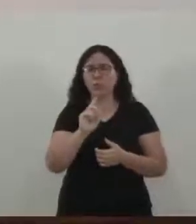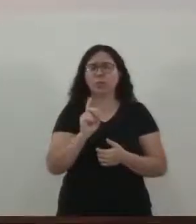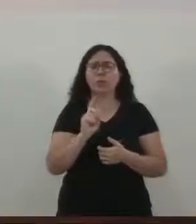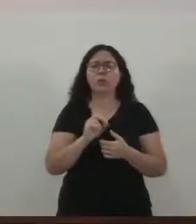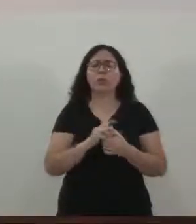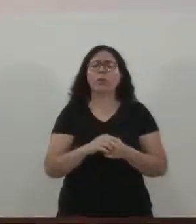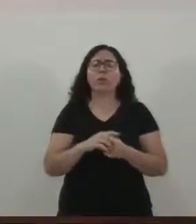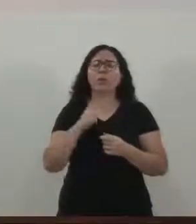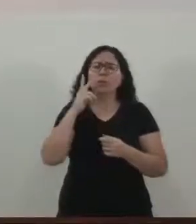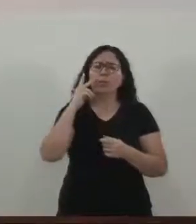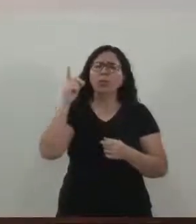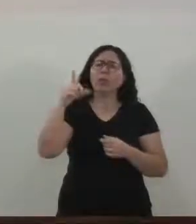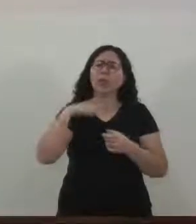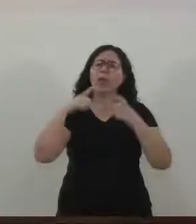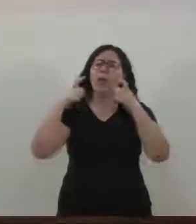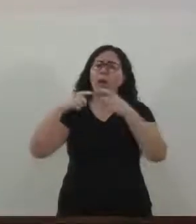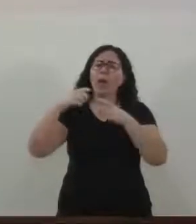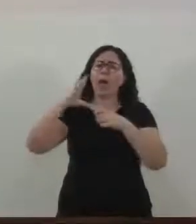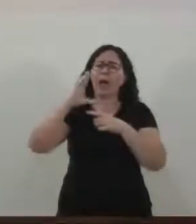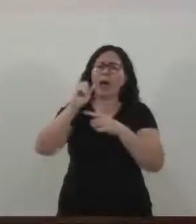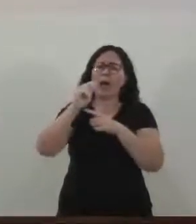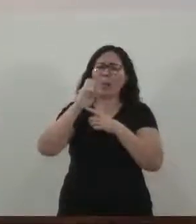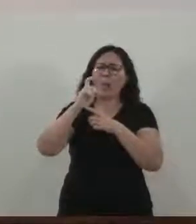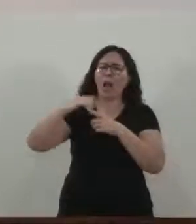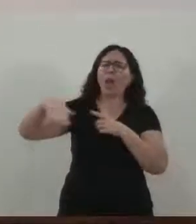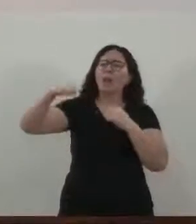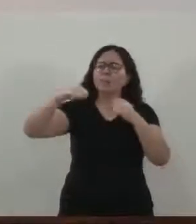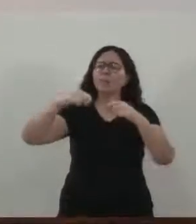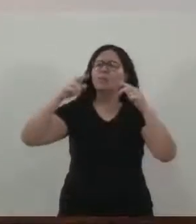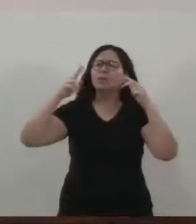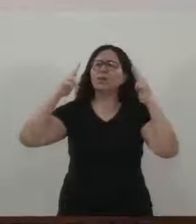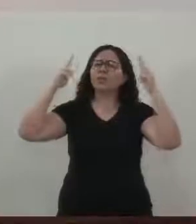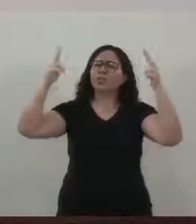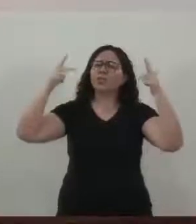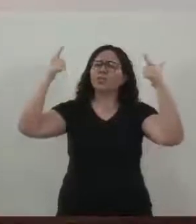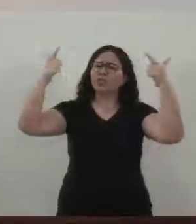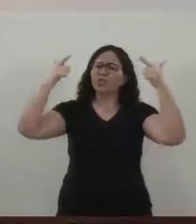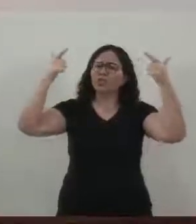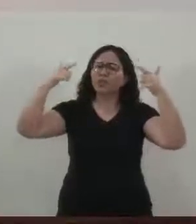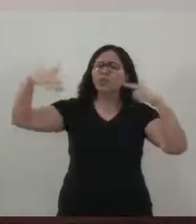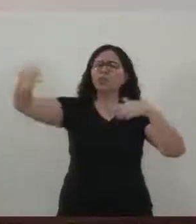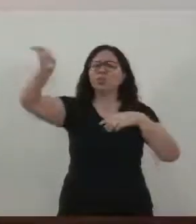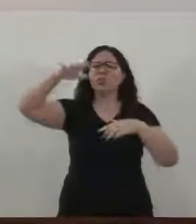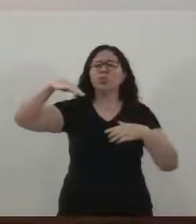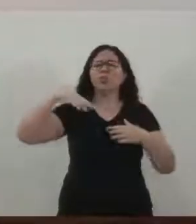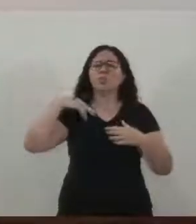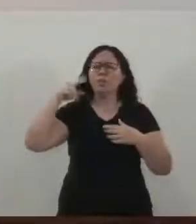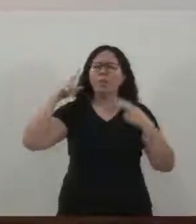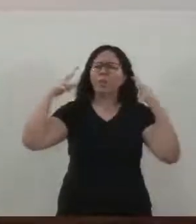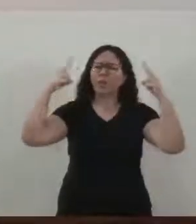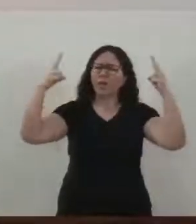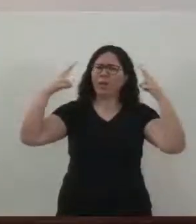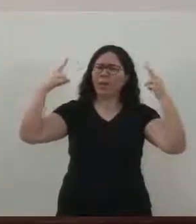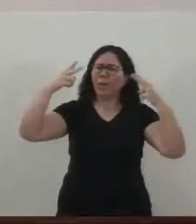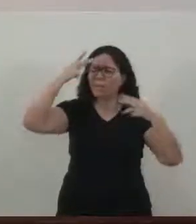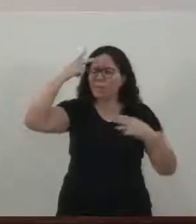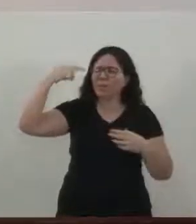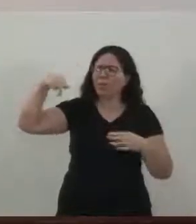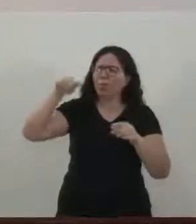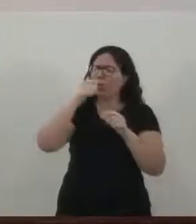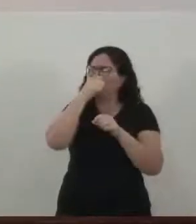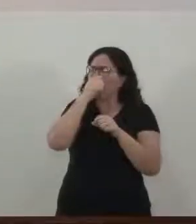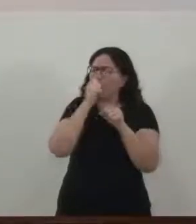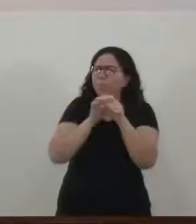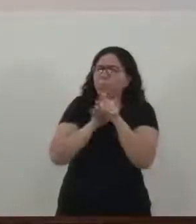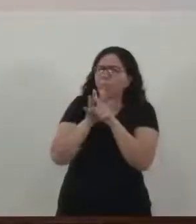que a pessoa da capela tenha uma área de lazer, para se divertir. A gente fica feliz quando eu passo ali no final de semana que vejo aquilo lotado. Olha que não